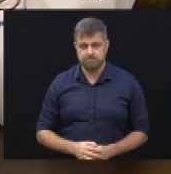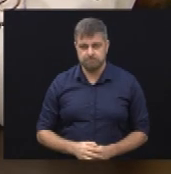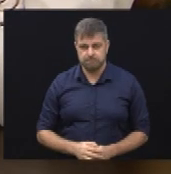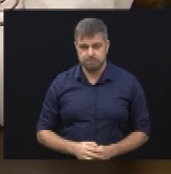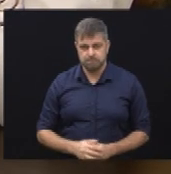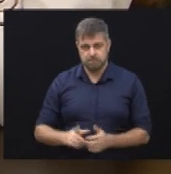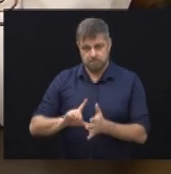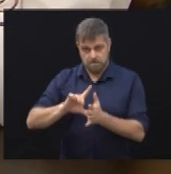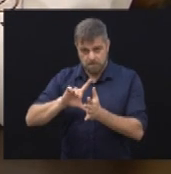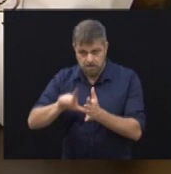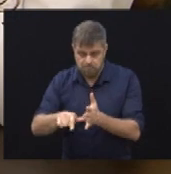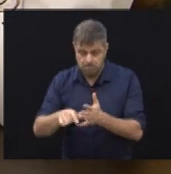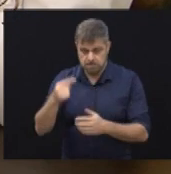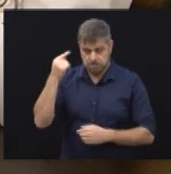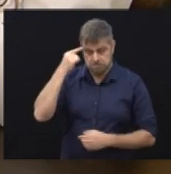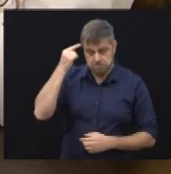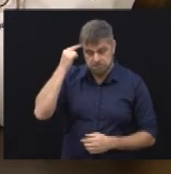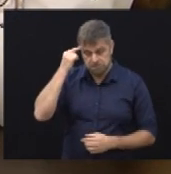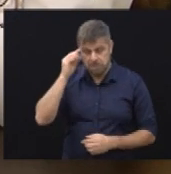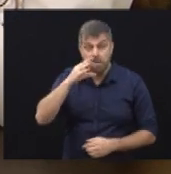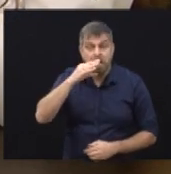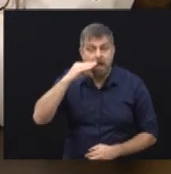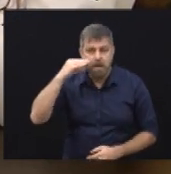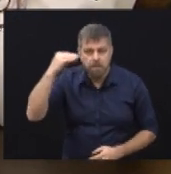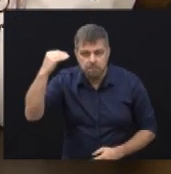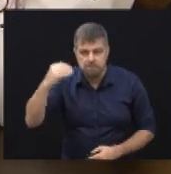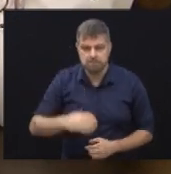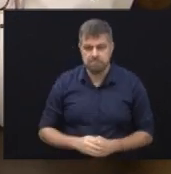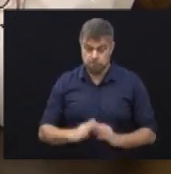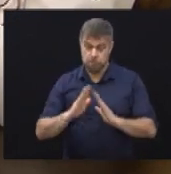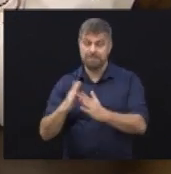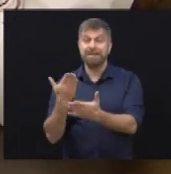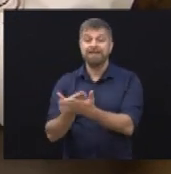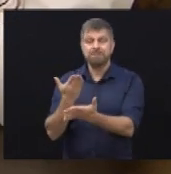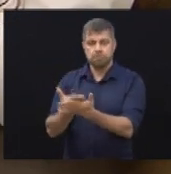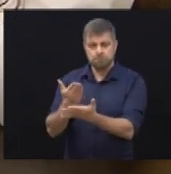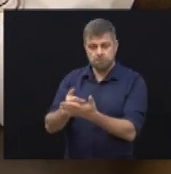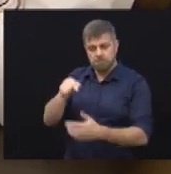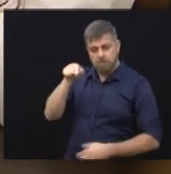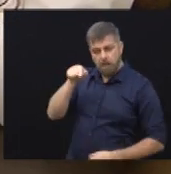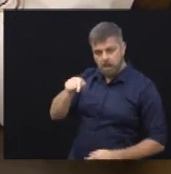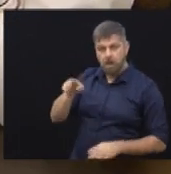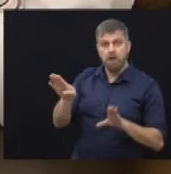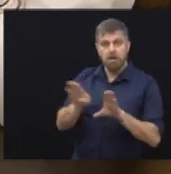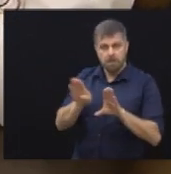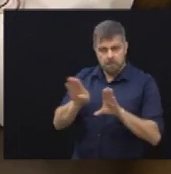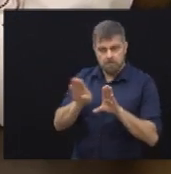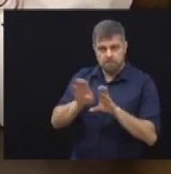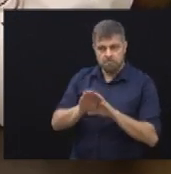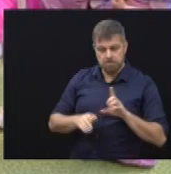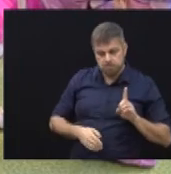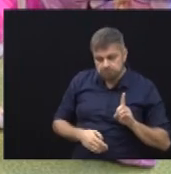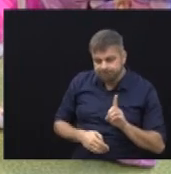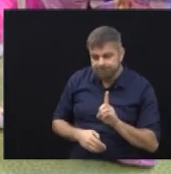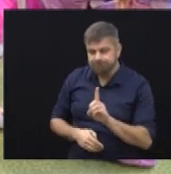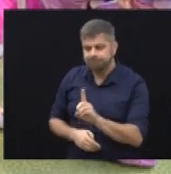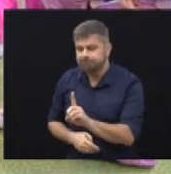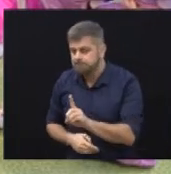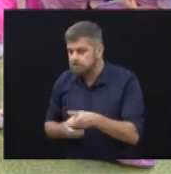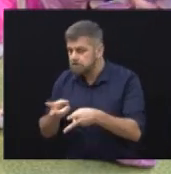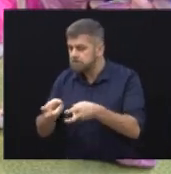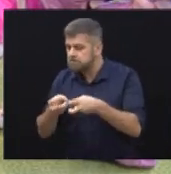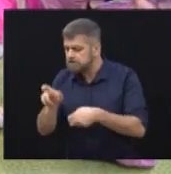Chegando um pouco mais aí na fase da adolescência, as crianças na escola, a gente também atua numa intervenção em